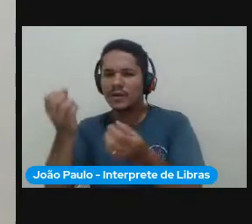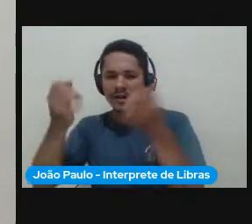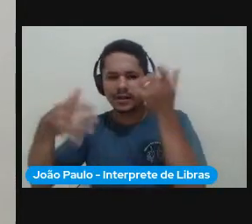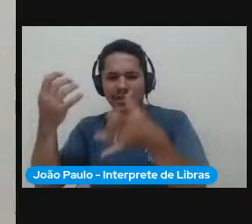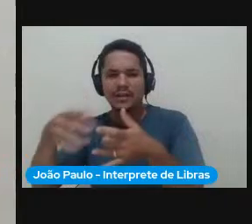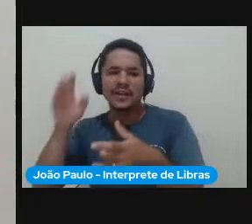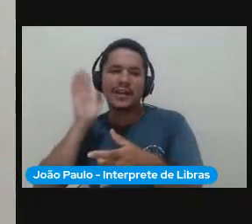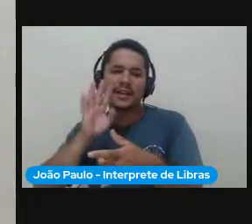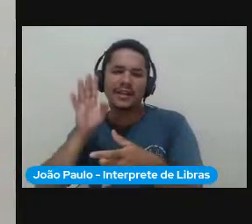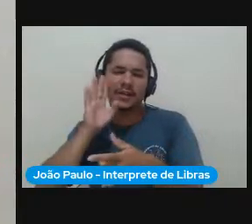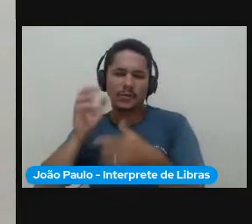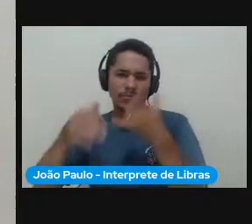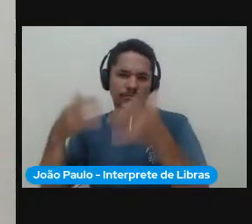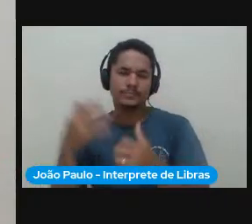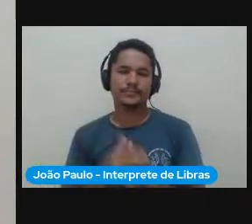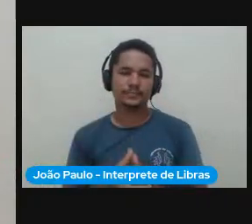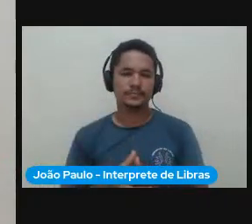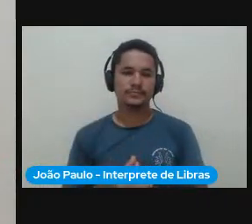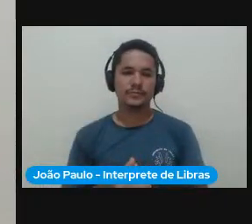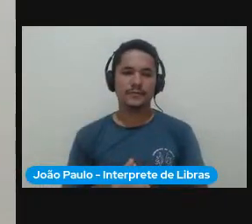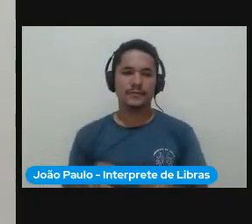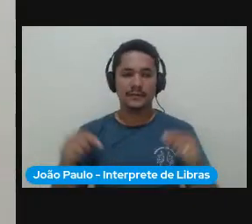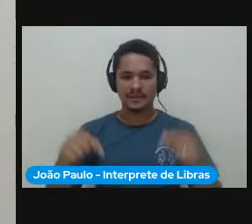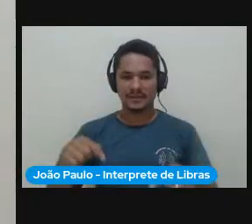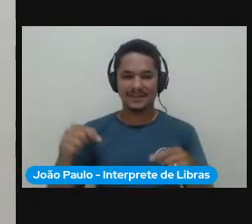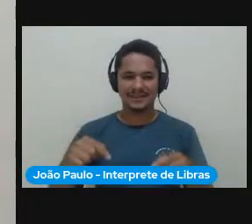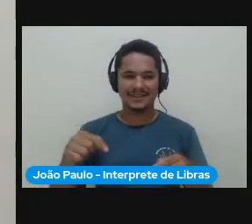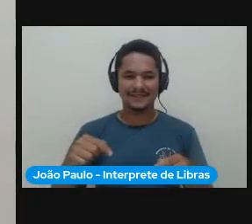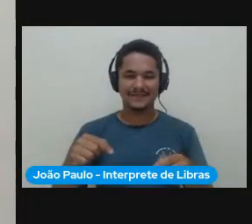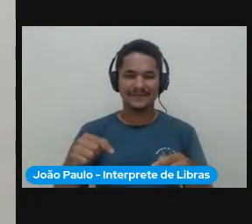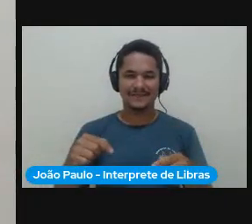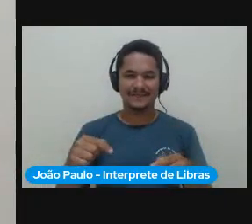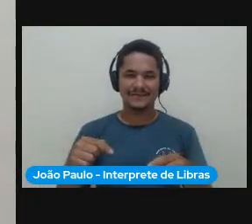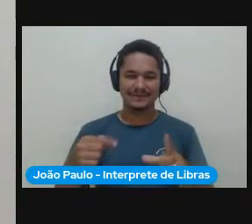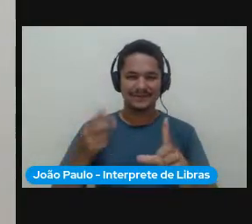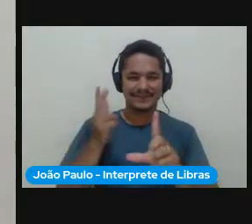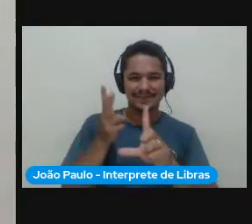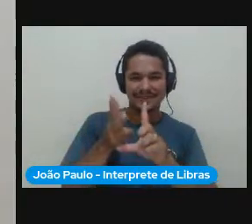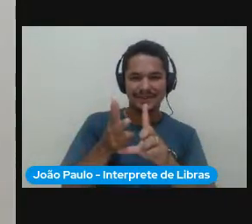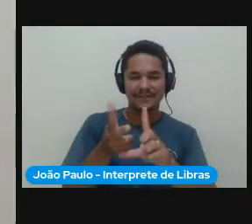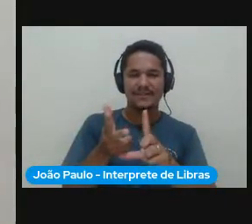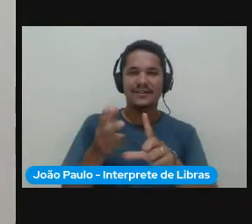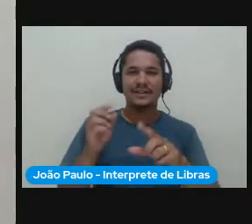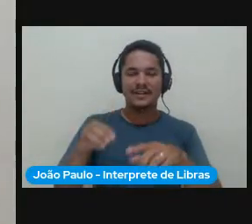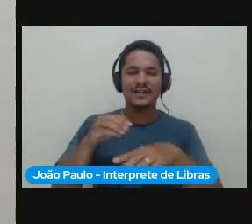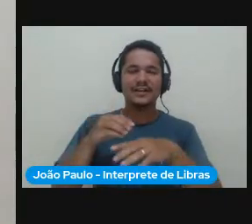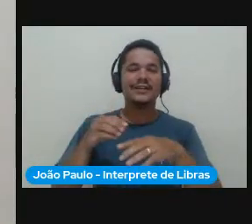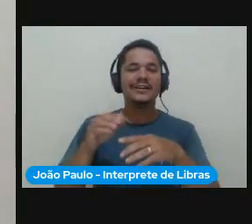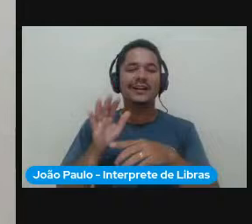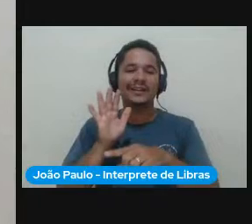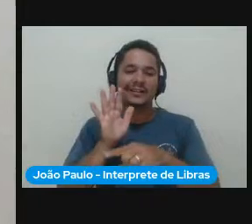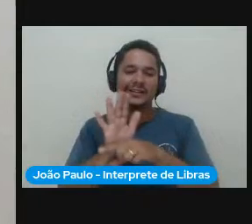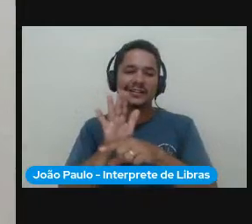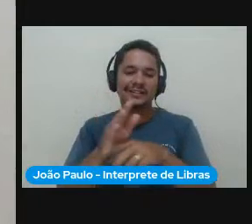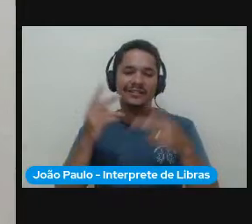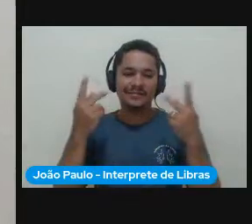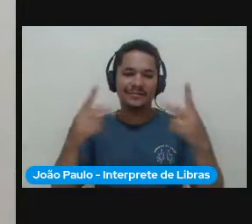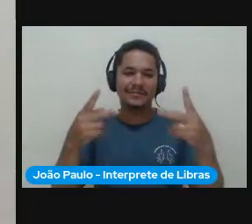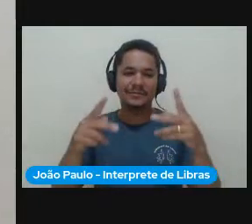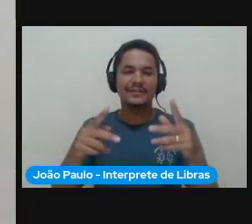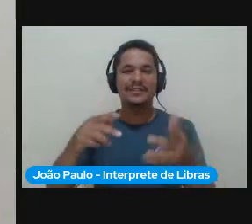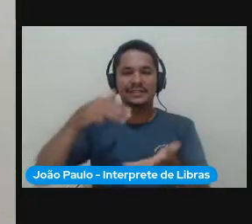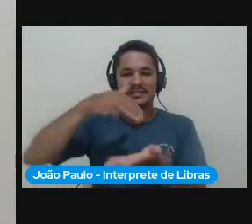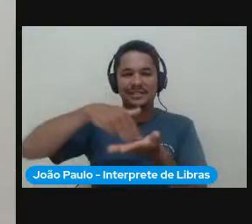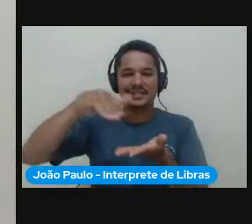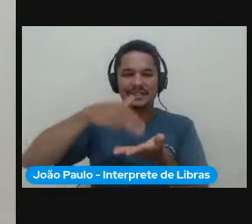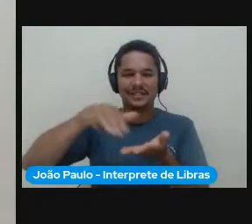a realização desse Qualifica EJA é compartilhado pela Secretaria Municipal de Educação e